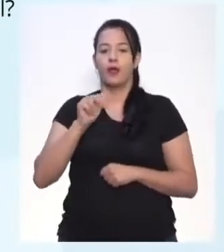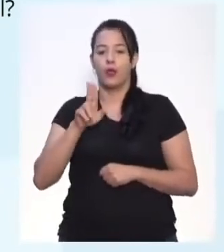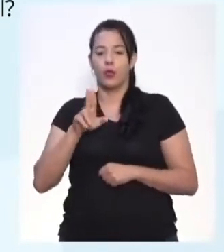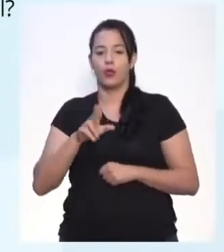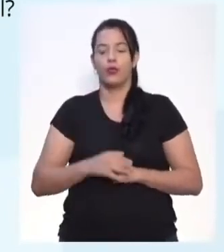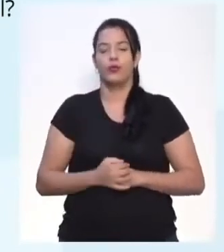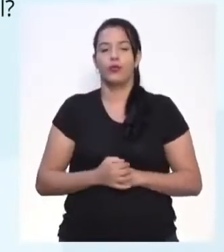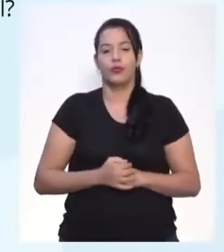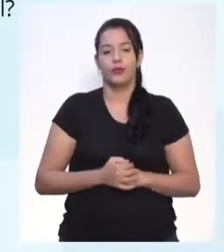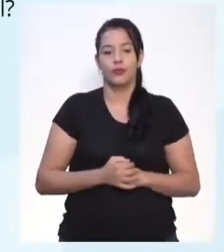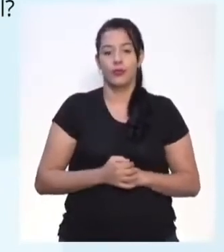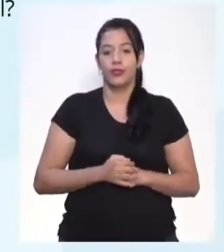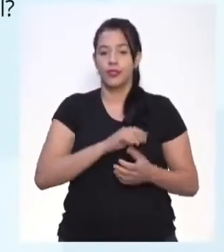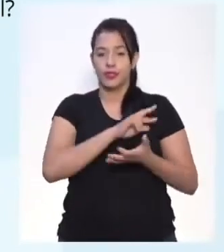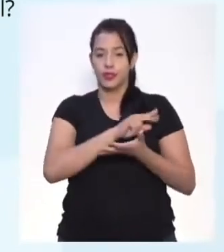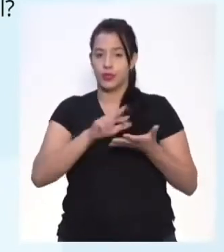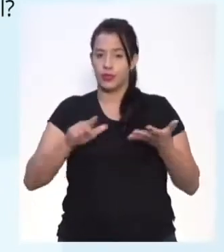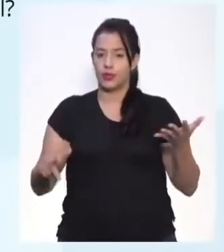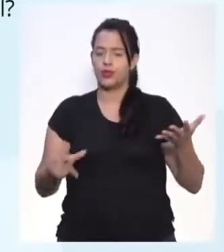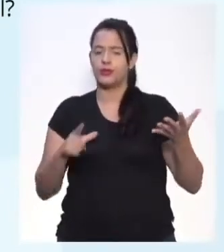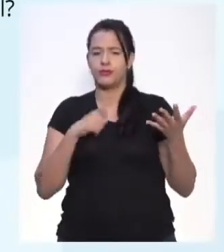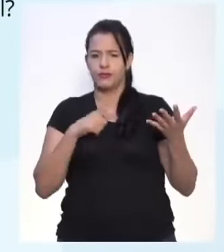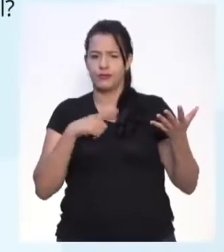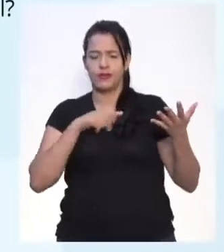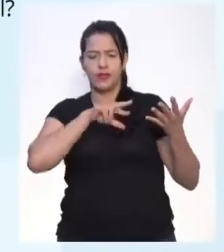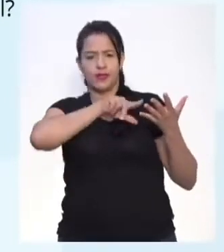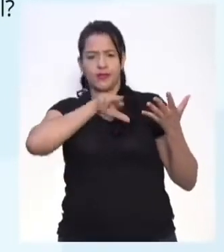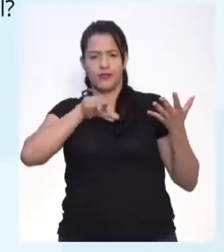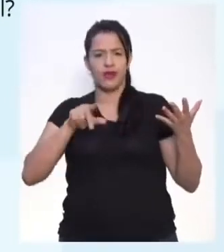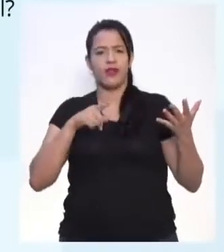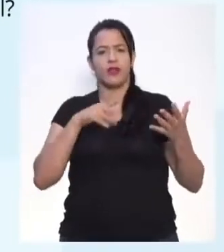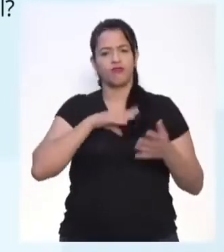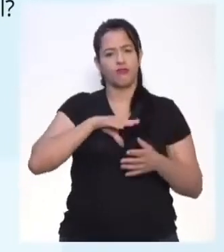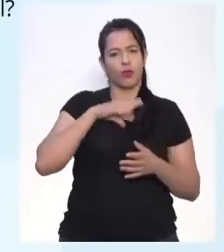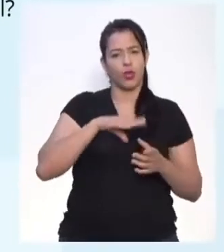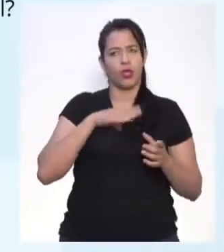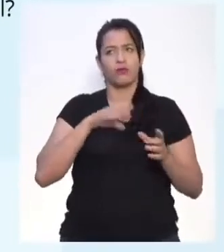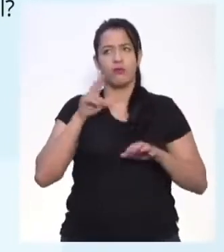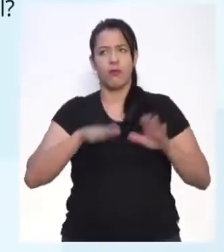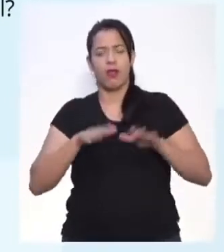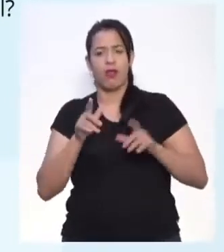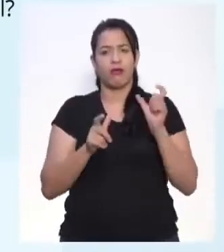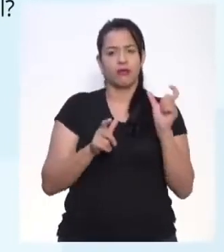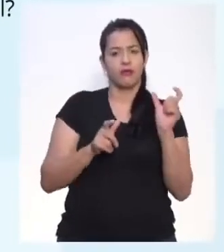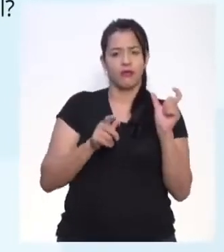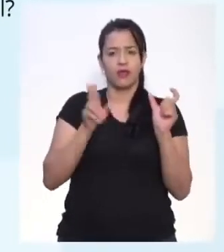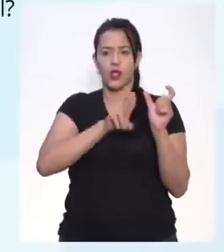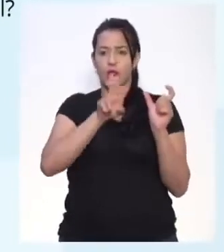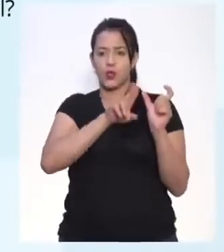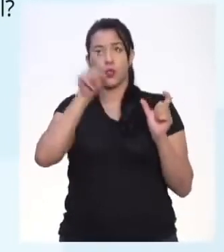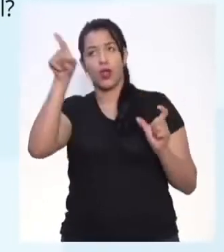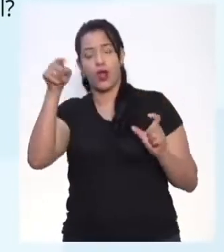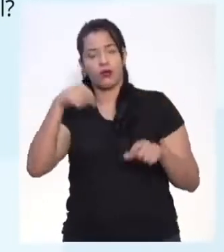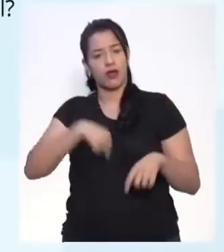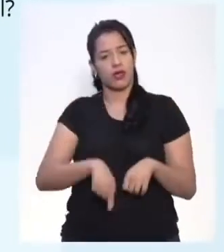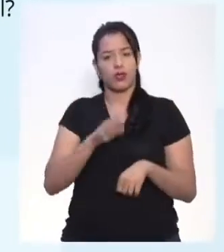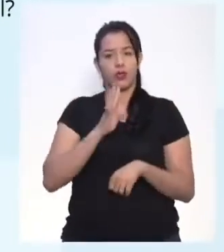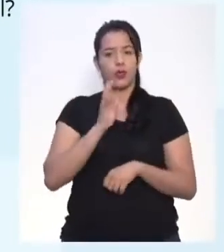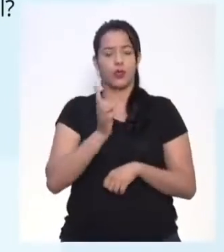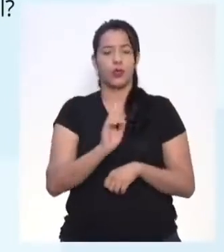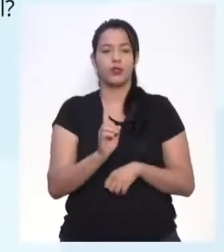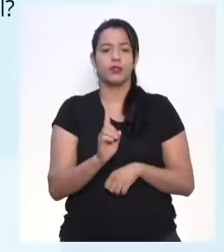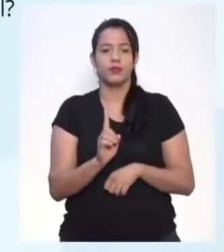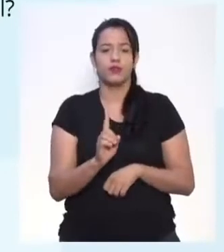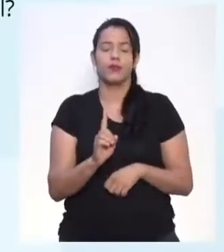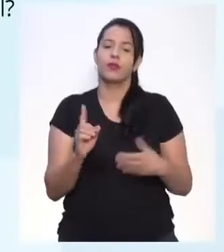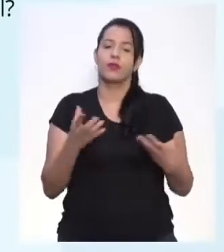Macau. Claro que todos vão ter as suas variedades, né? Então, tem palavras que eles utilizam lá e que nós não conhecemos. E,